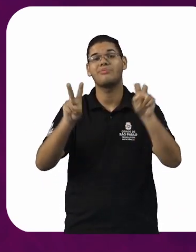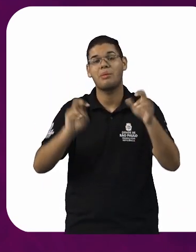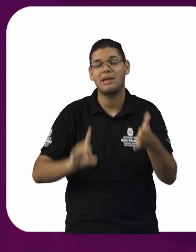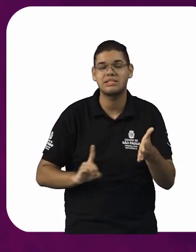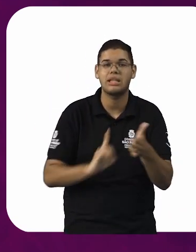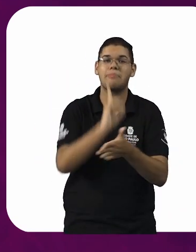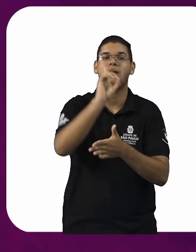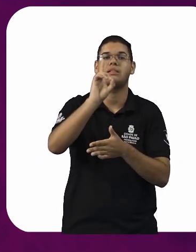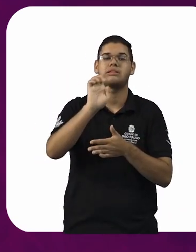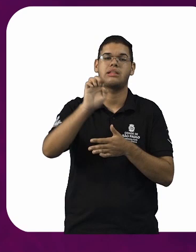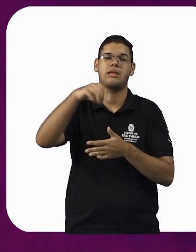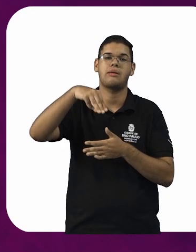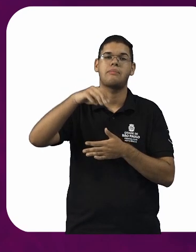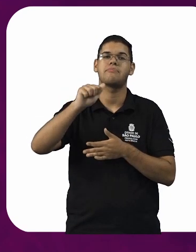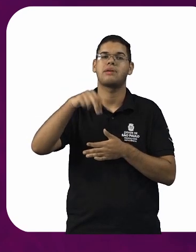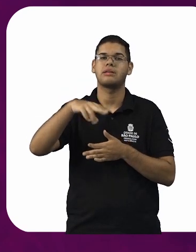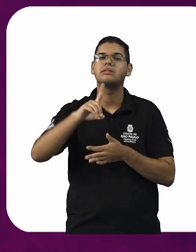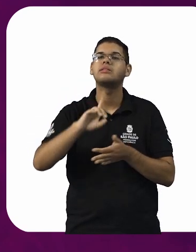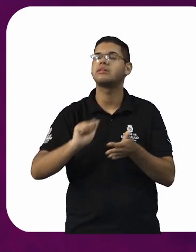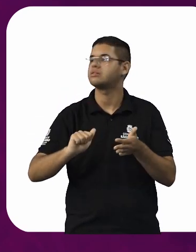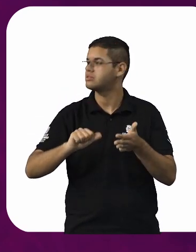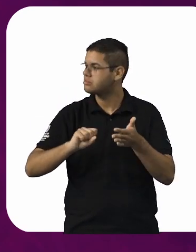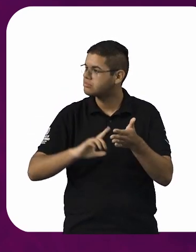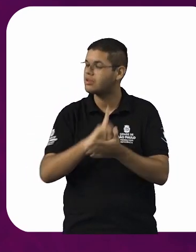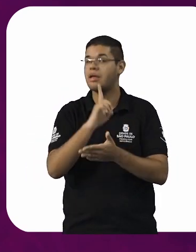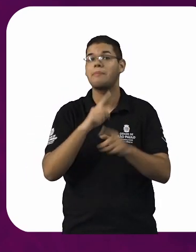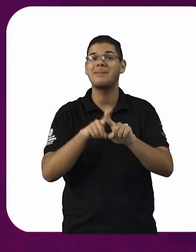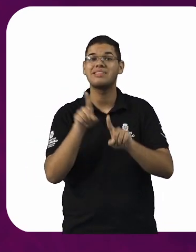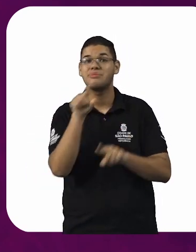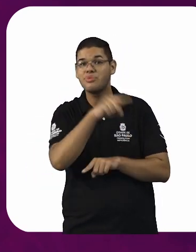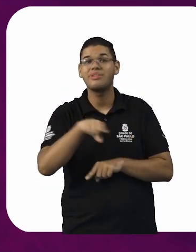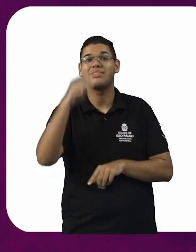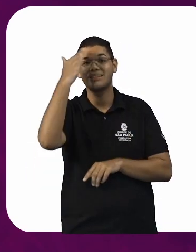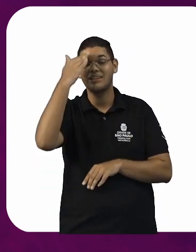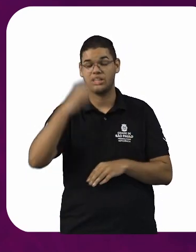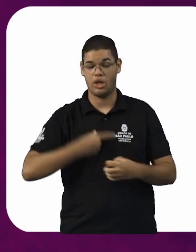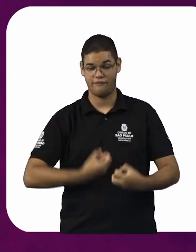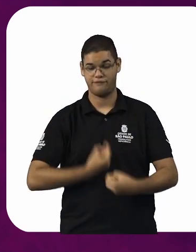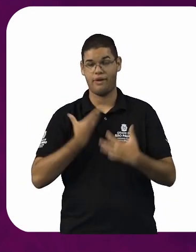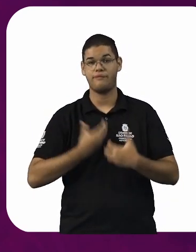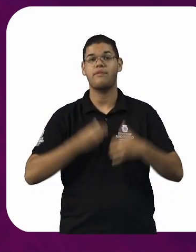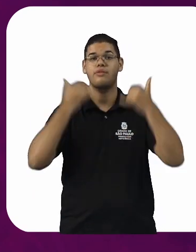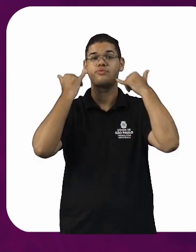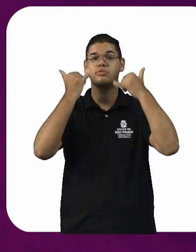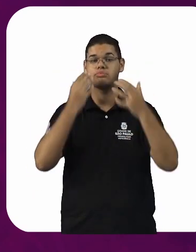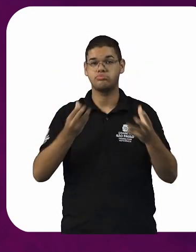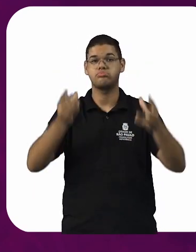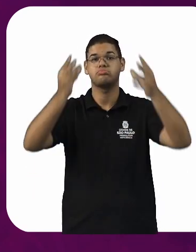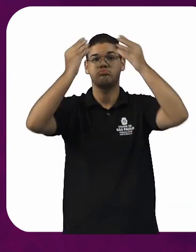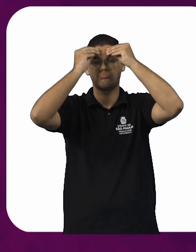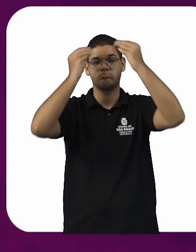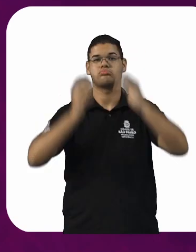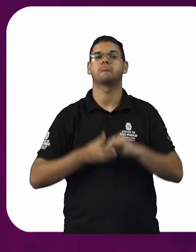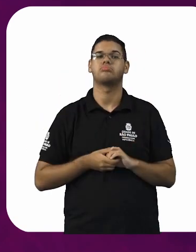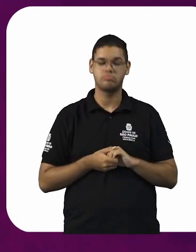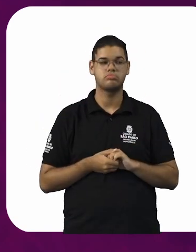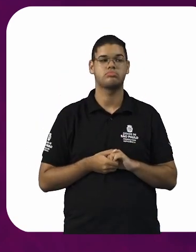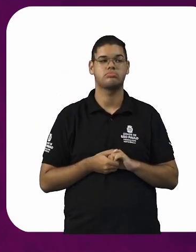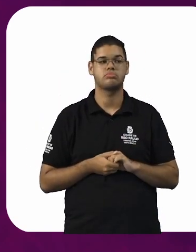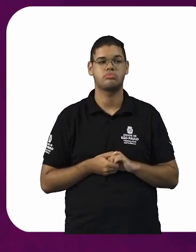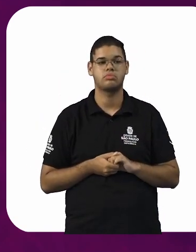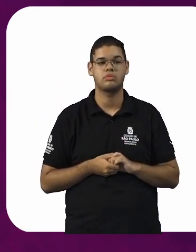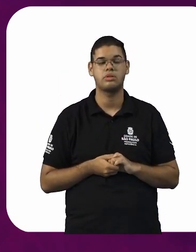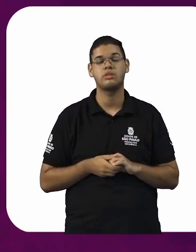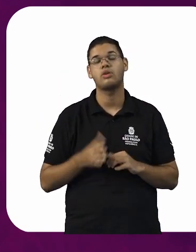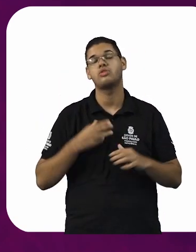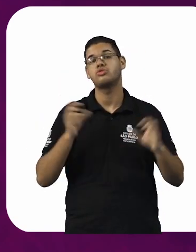importante você ter esse dado em mente. Me permita ousando falar um pouquinho mais, né? Mas assim, um dado